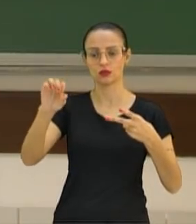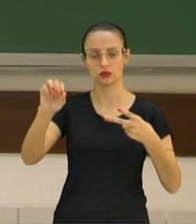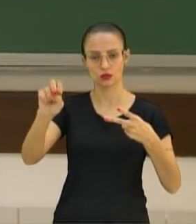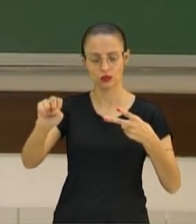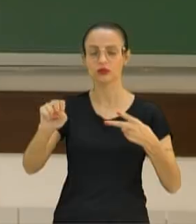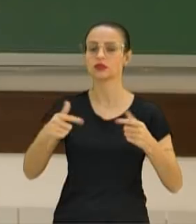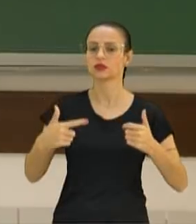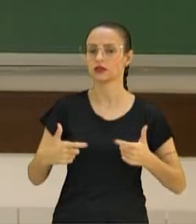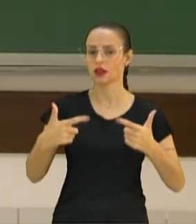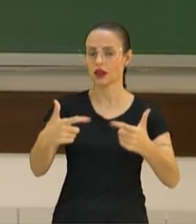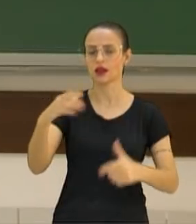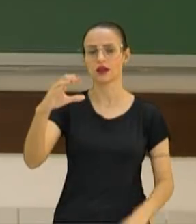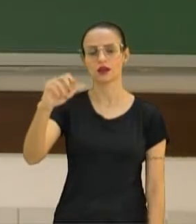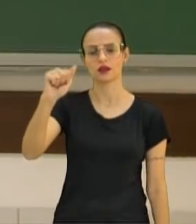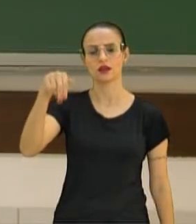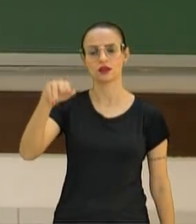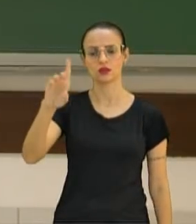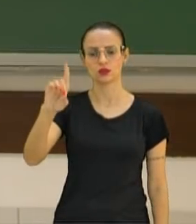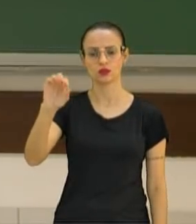ali no início da República,